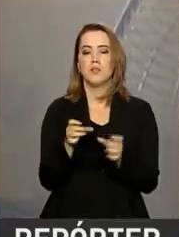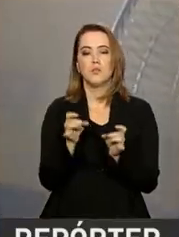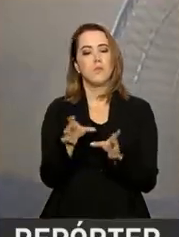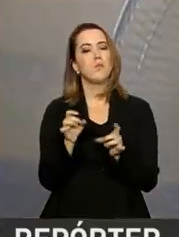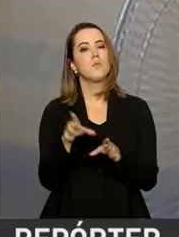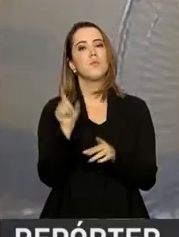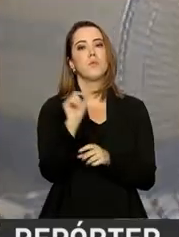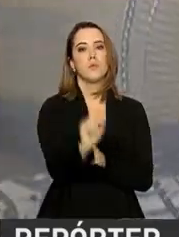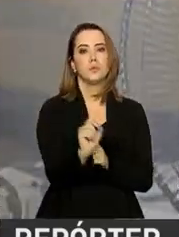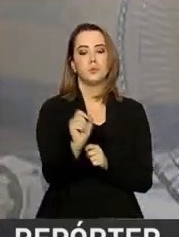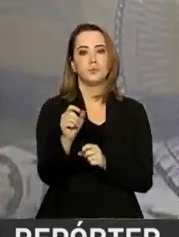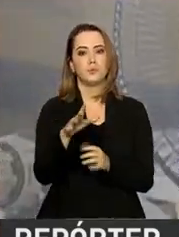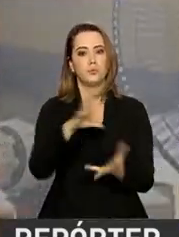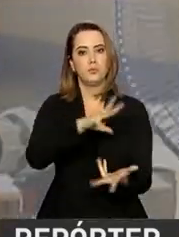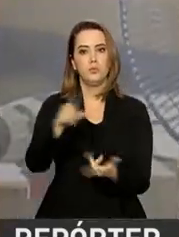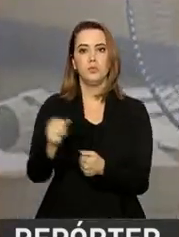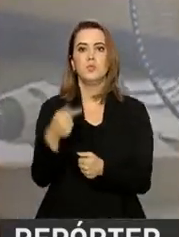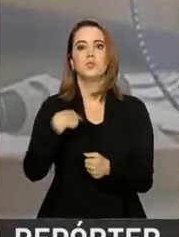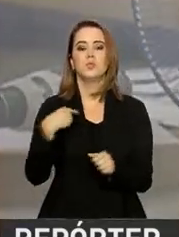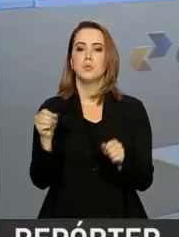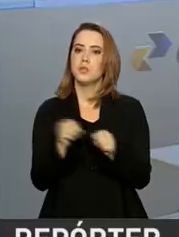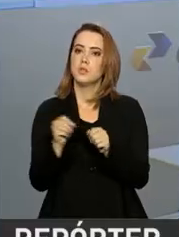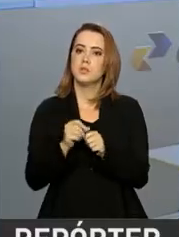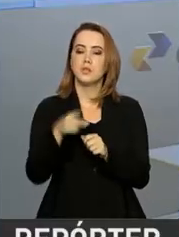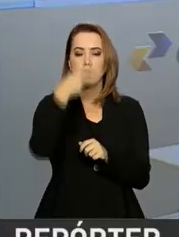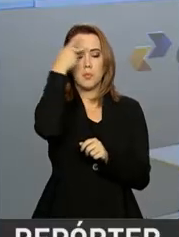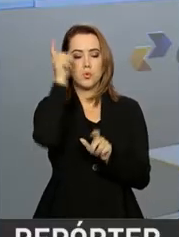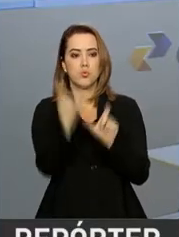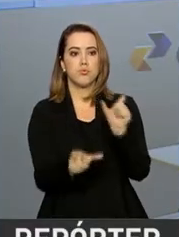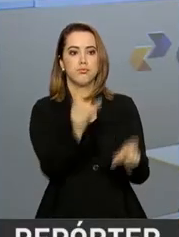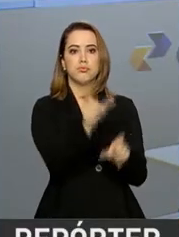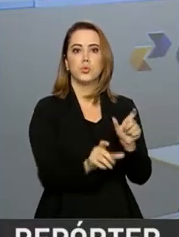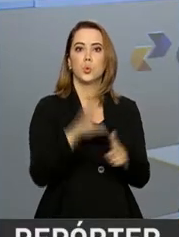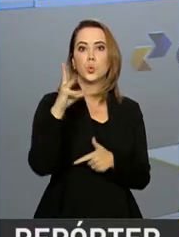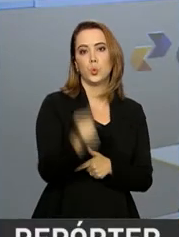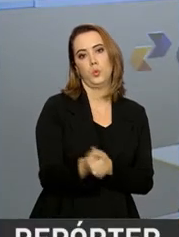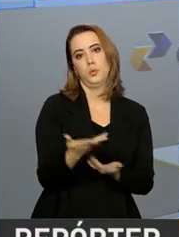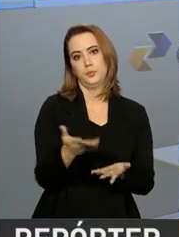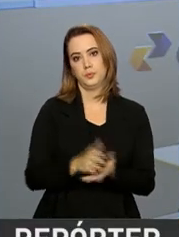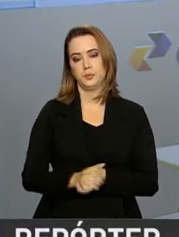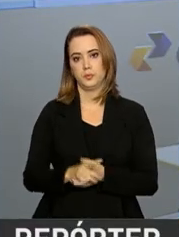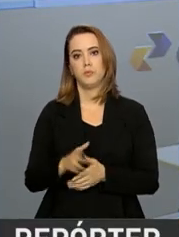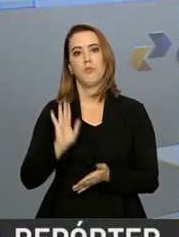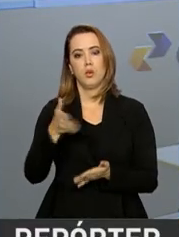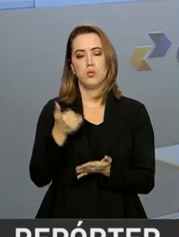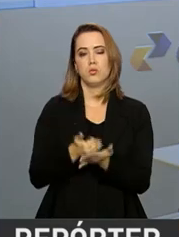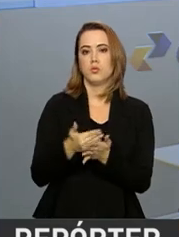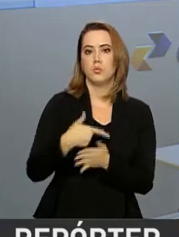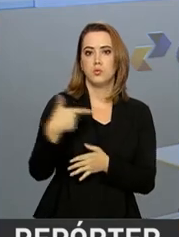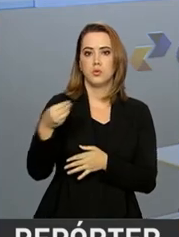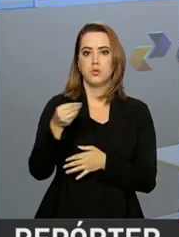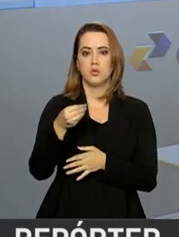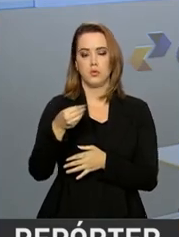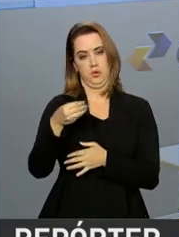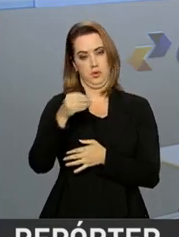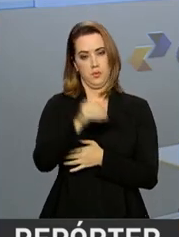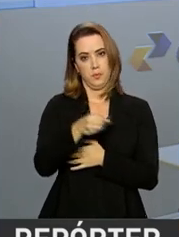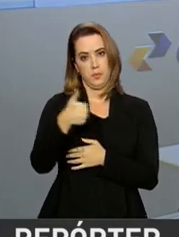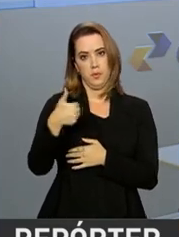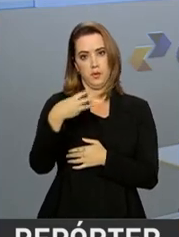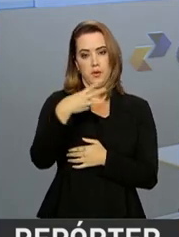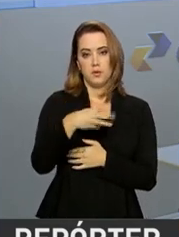operador Logístico dos jogos do Rio de Janeiro desde 2013 nós a gente vem fazendo esse trabalho